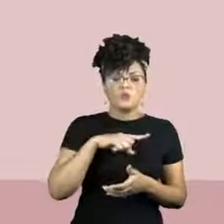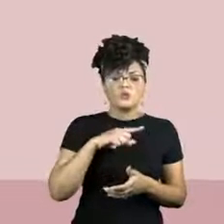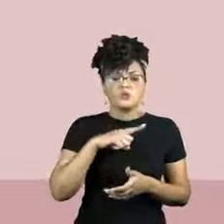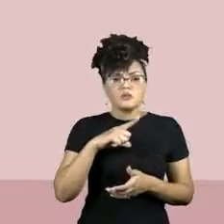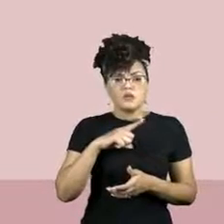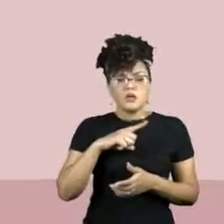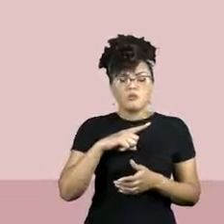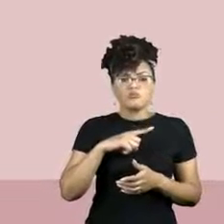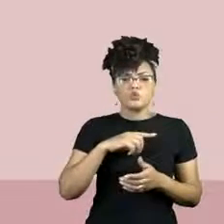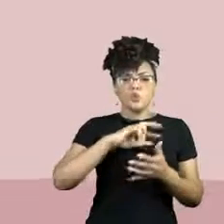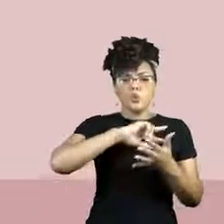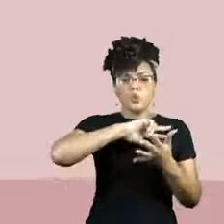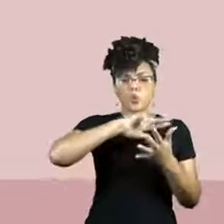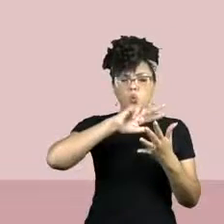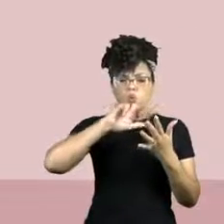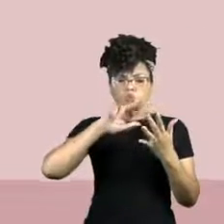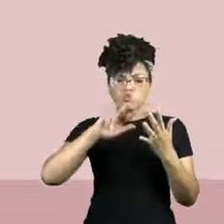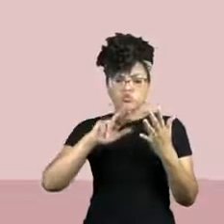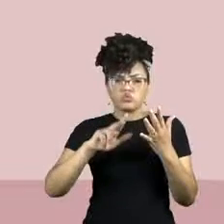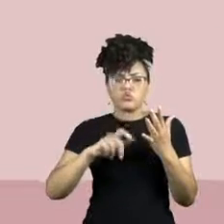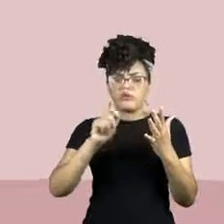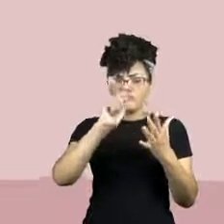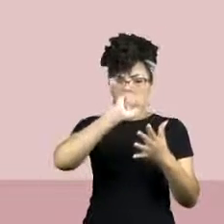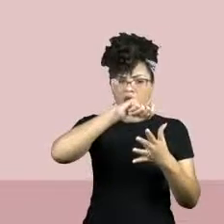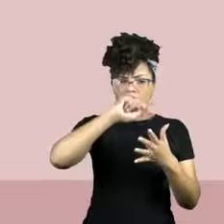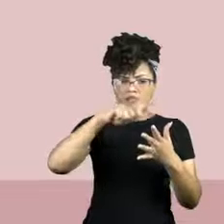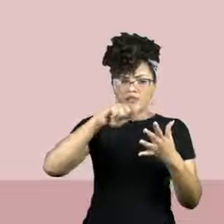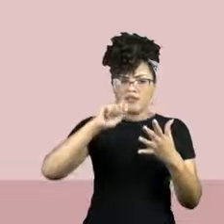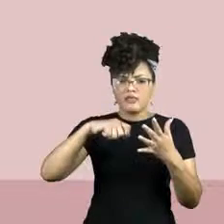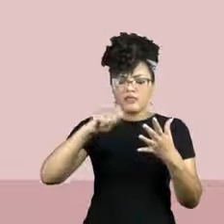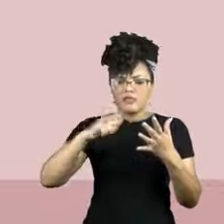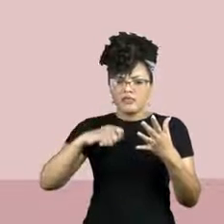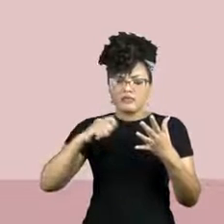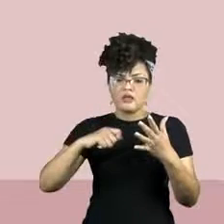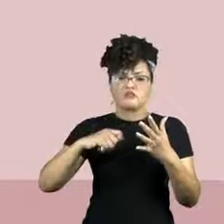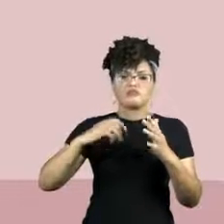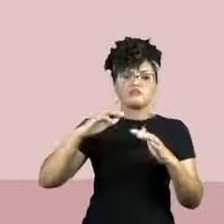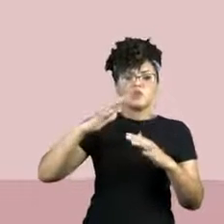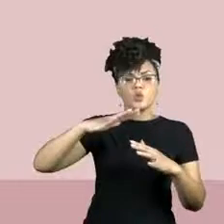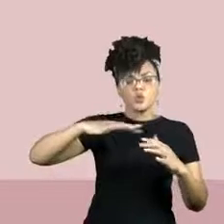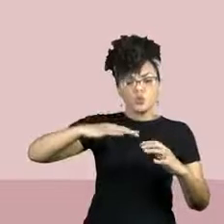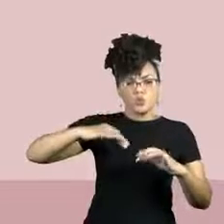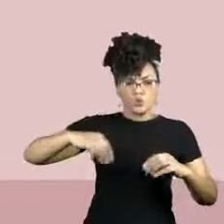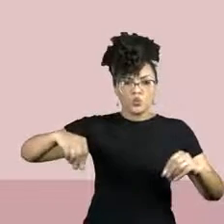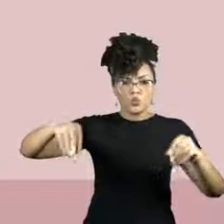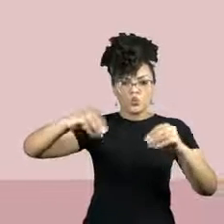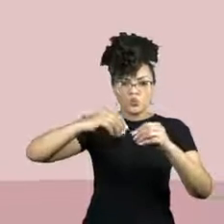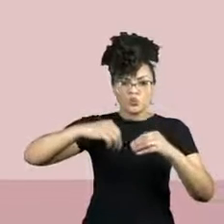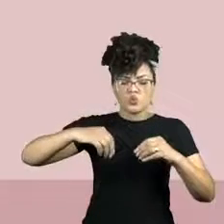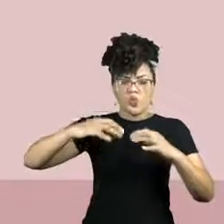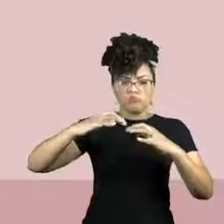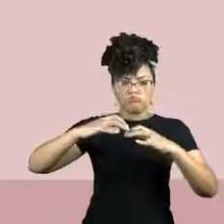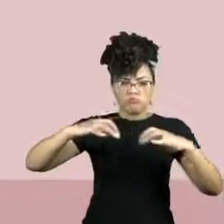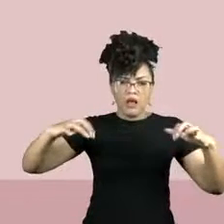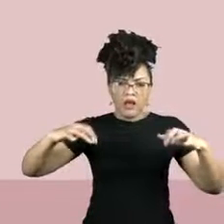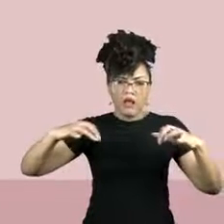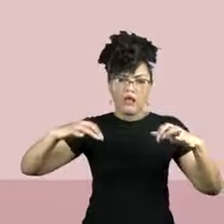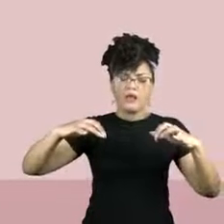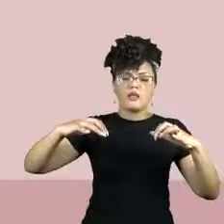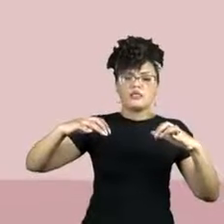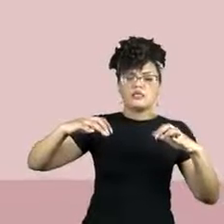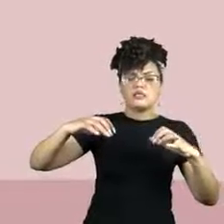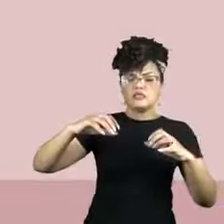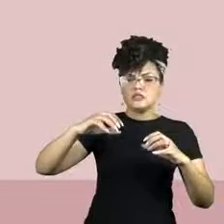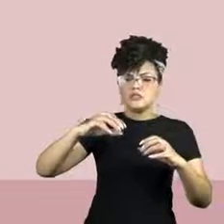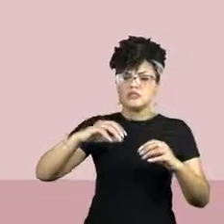muito grande de variáveis que tendem a instabilizar, que tendem a ocasionar rupturas em maciços, tá? Rupturas